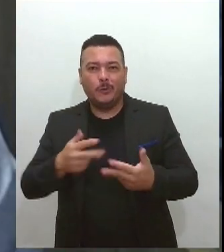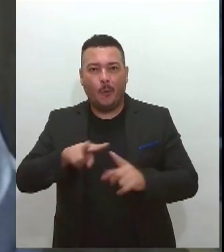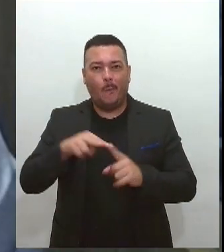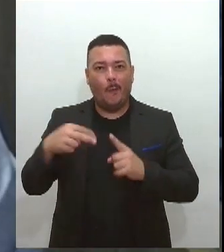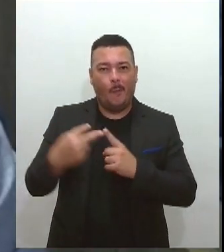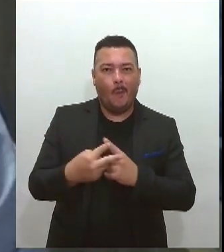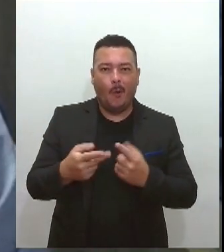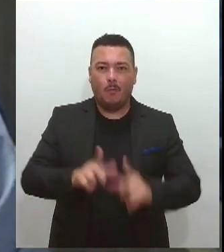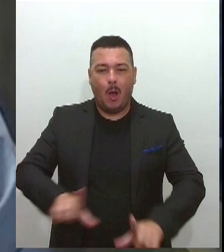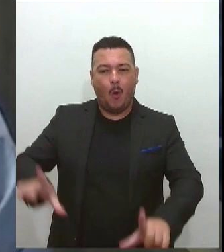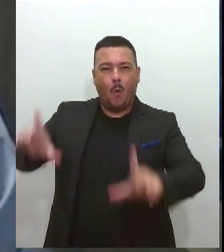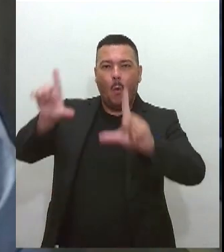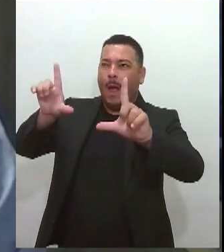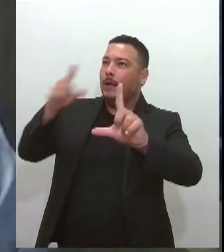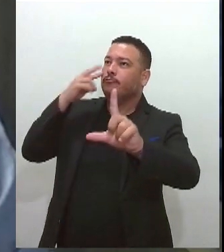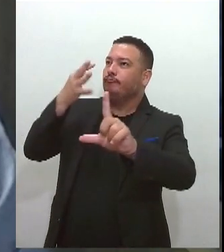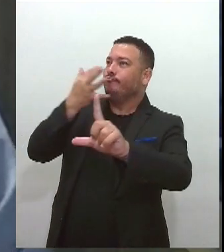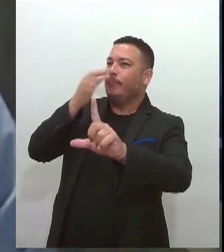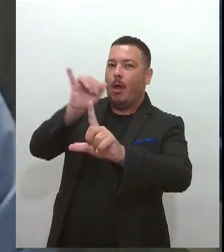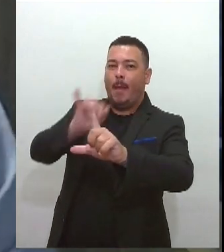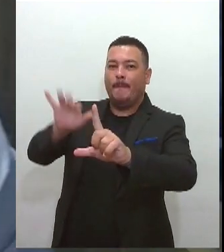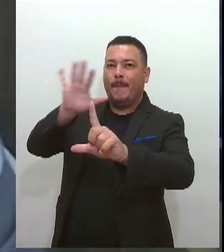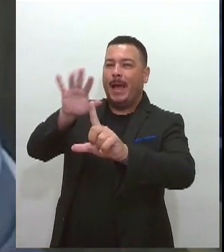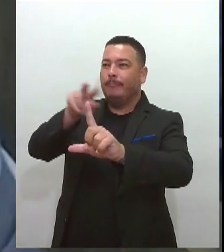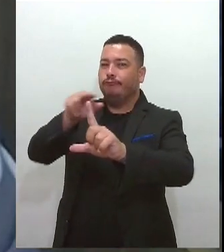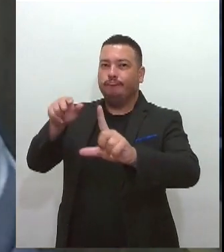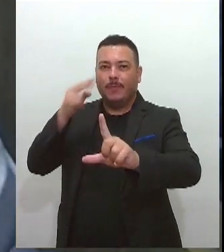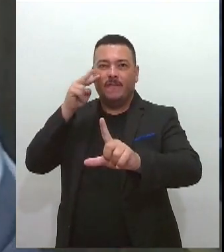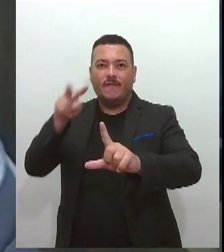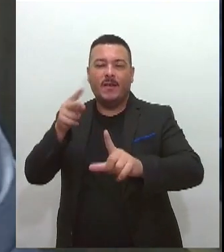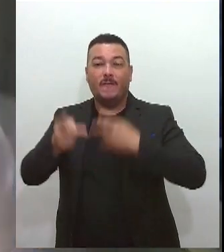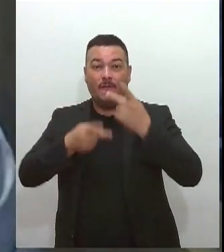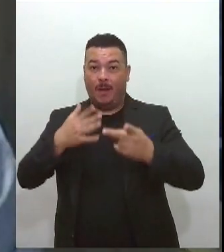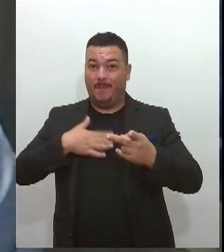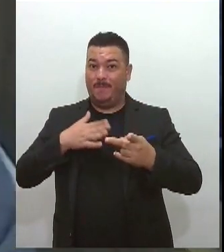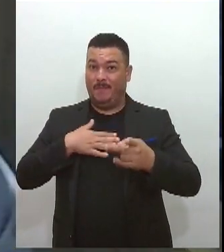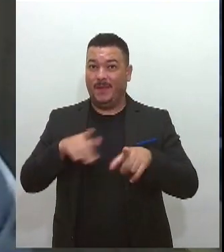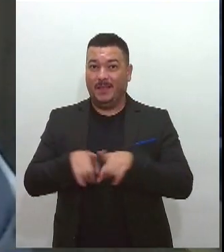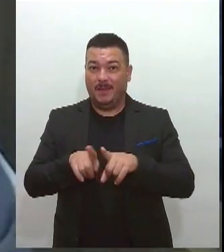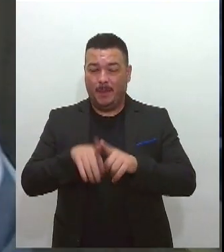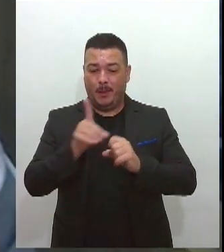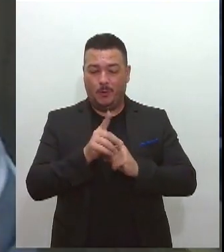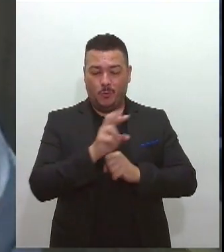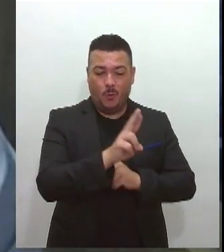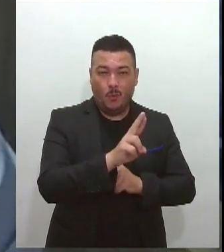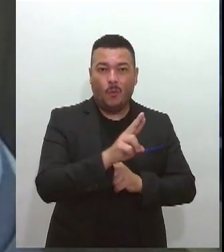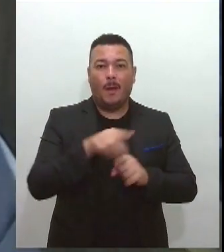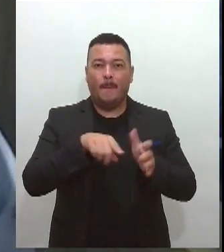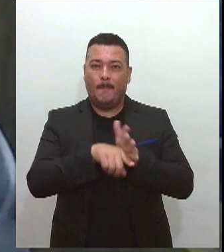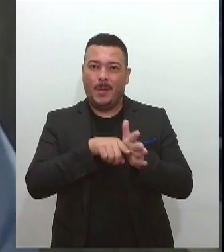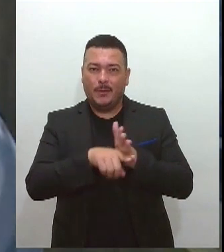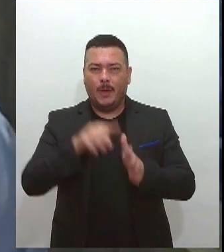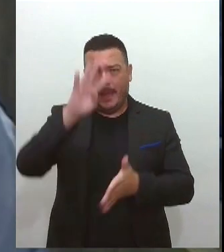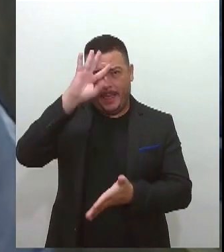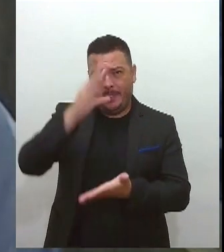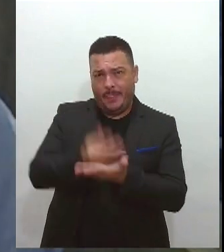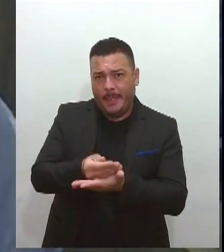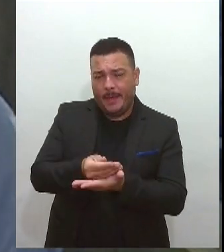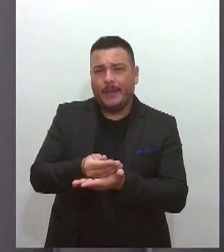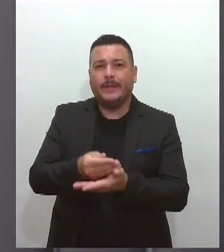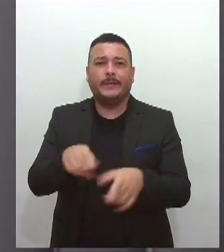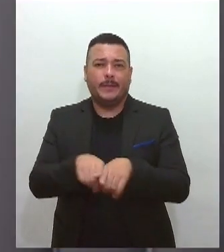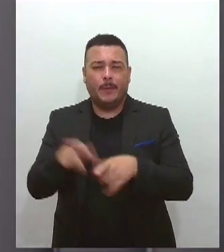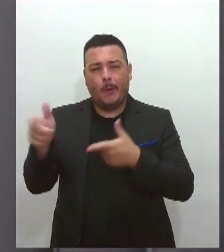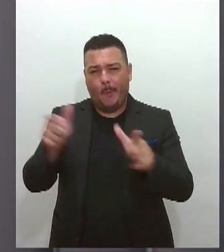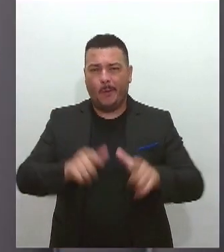a partir disso, né, ter uma falinha, que no meu caso virou tese de doutorado, mas virou pesquisa, TCCs, entre outras coisas. Como é que surgiu a ideia